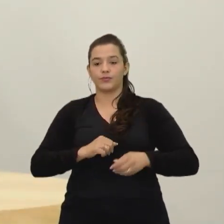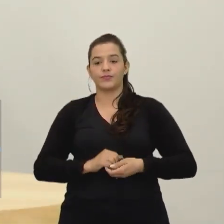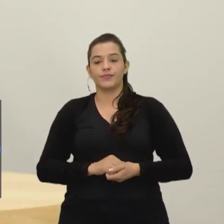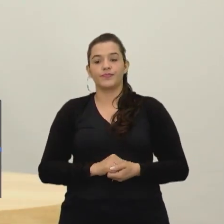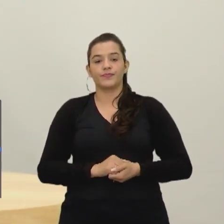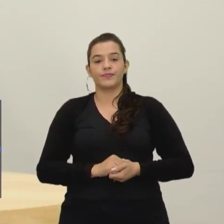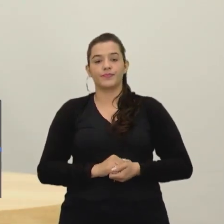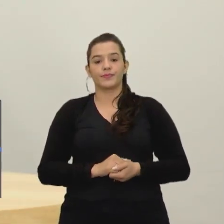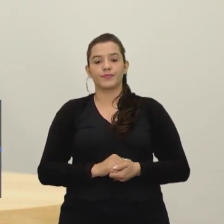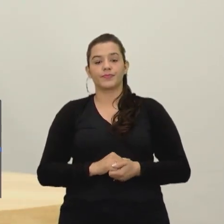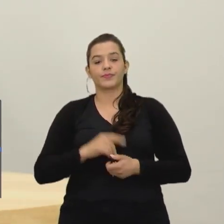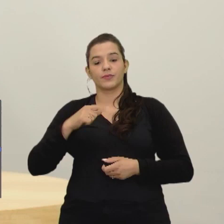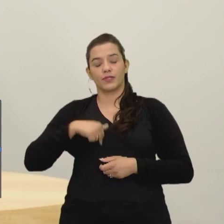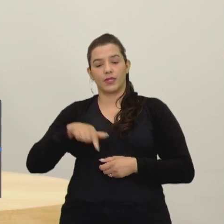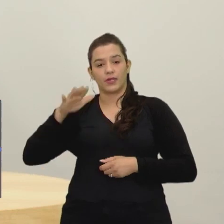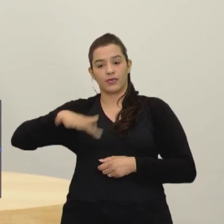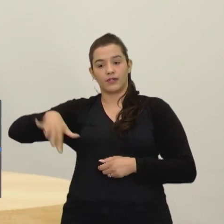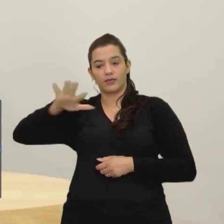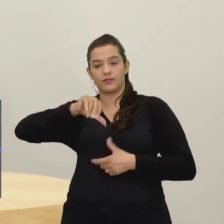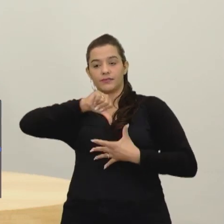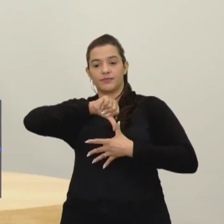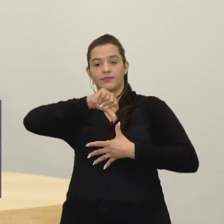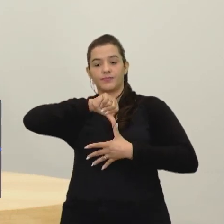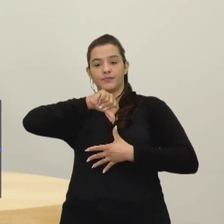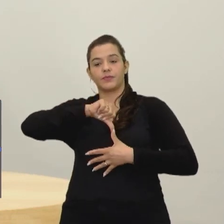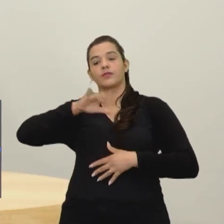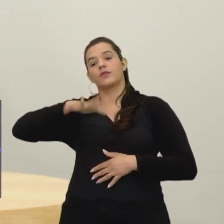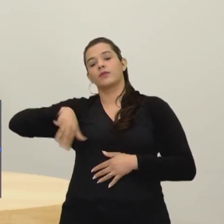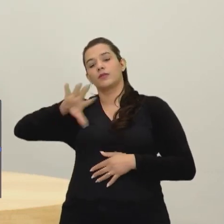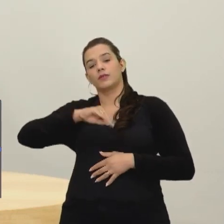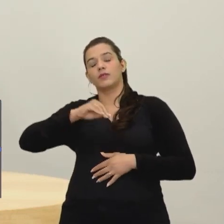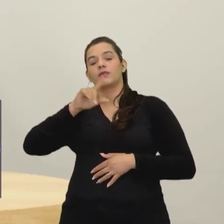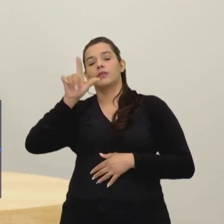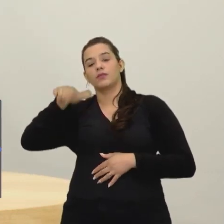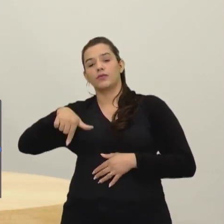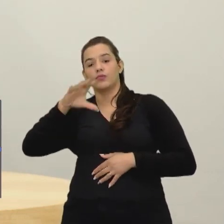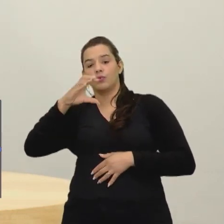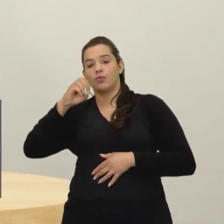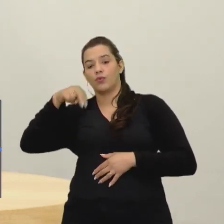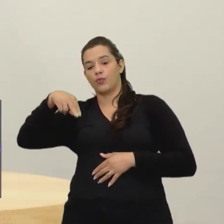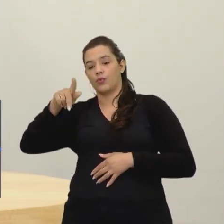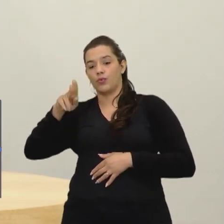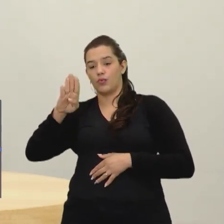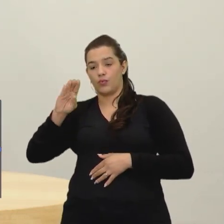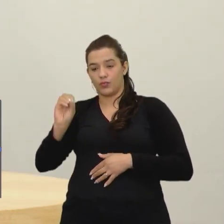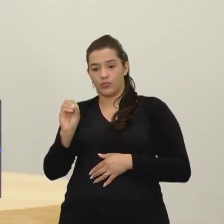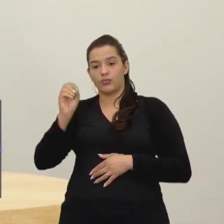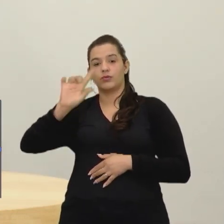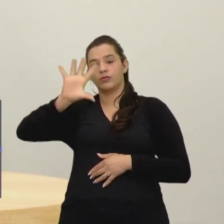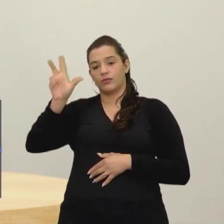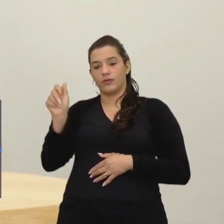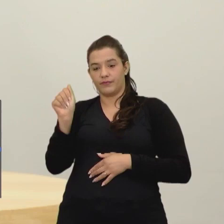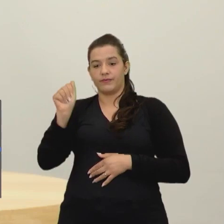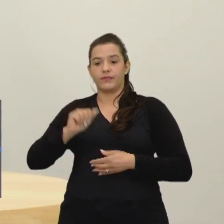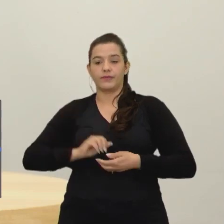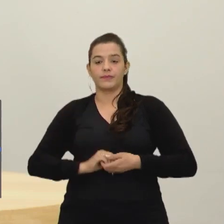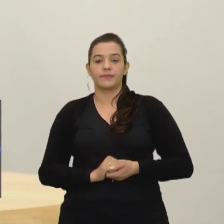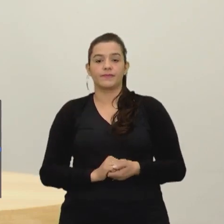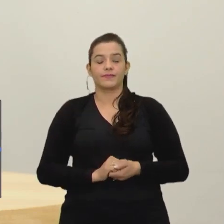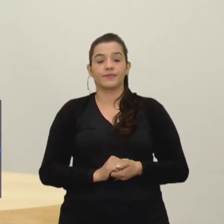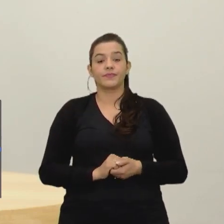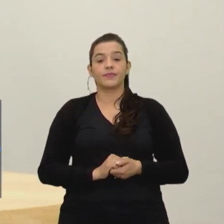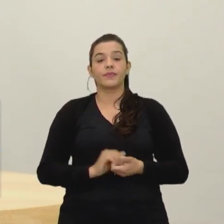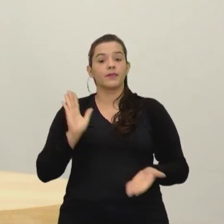floresta amazônica aqui na região da América do Sul, né, no continente americano, e a floresta do Congo na região do continente africano. E